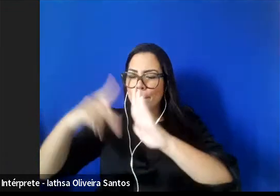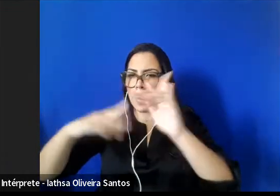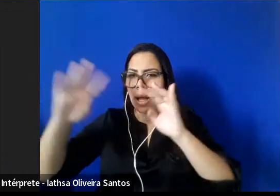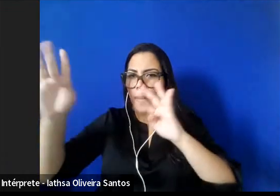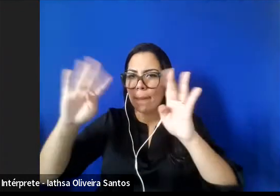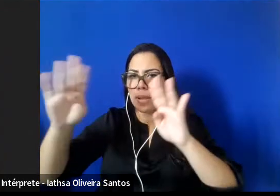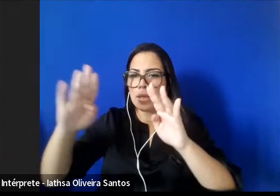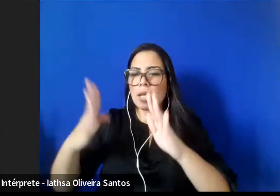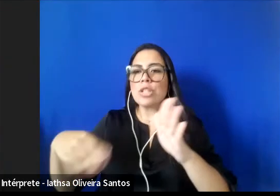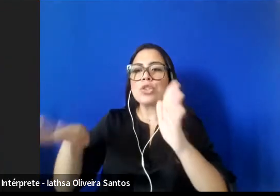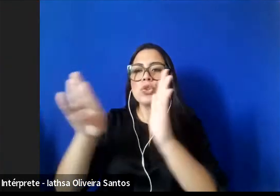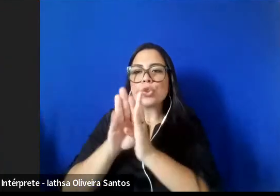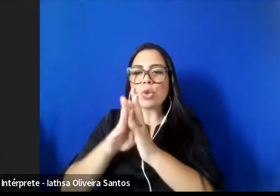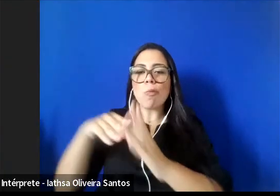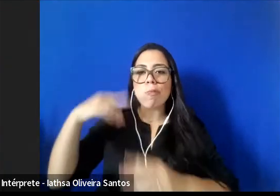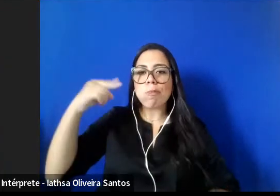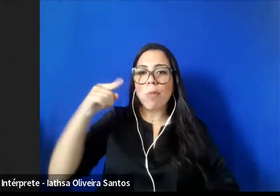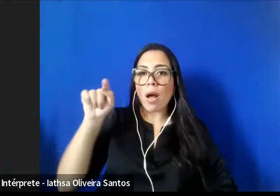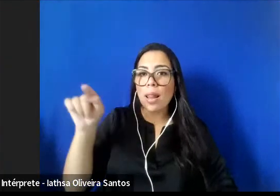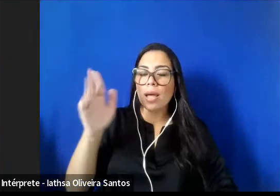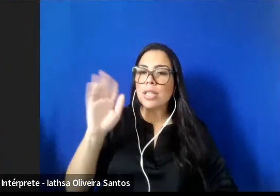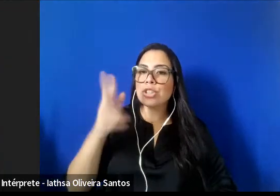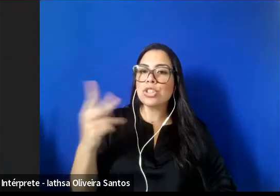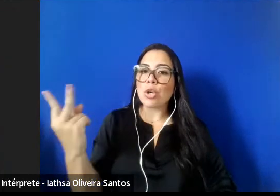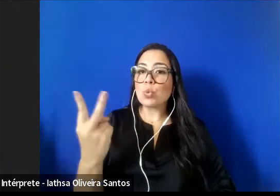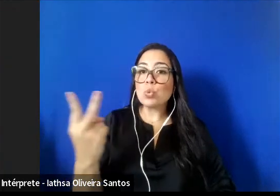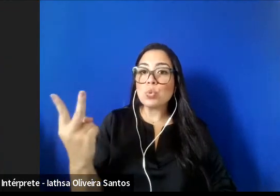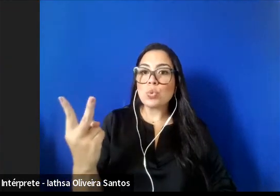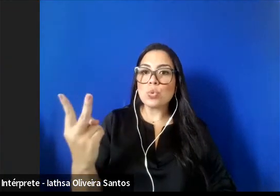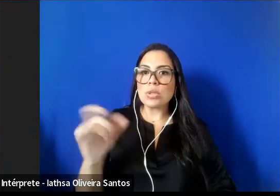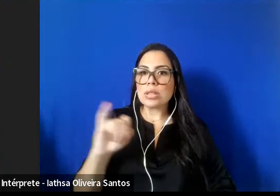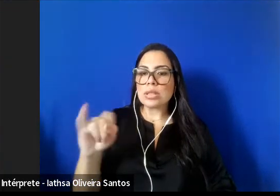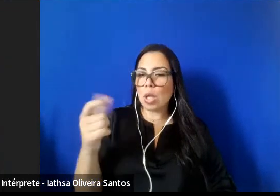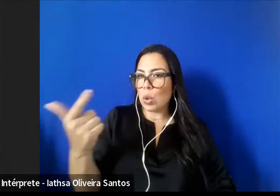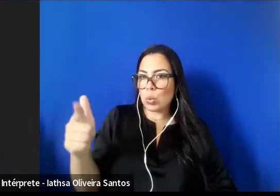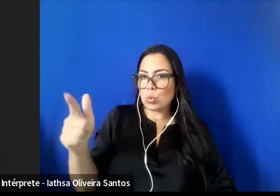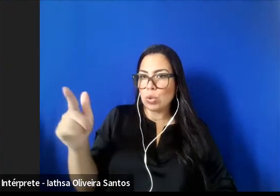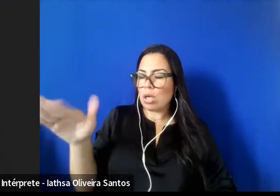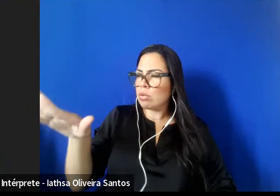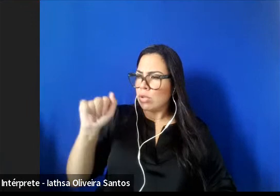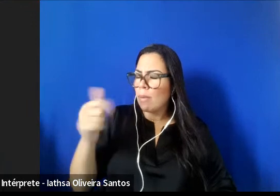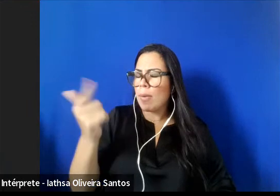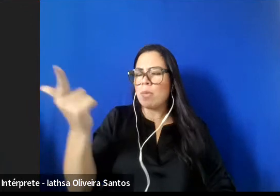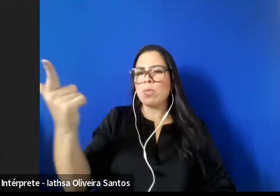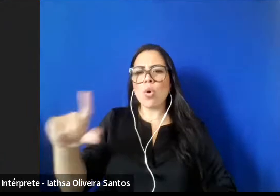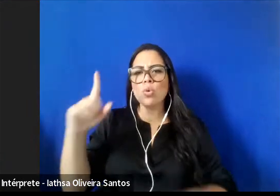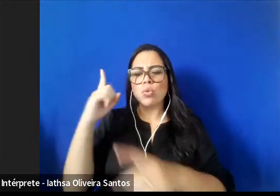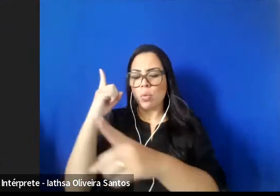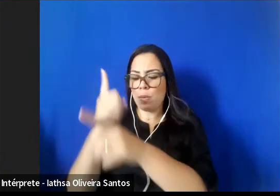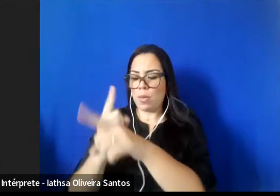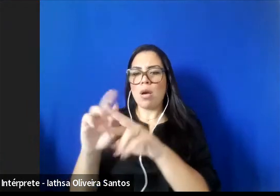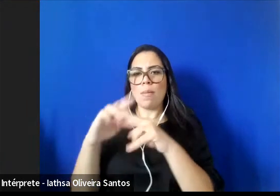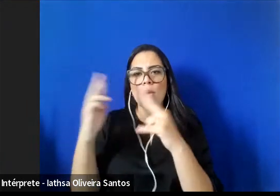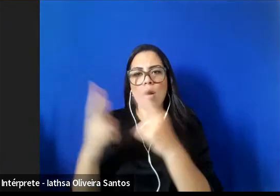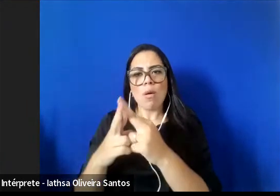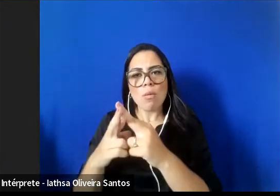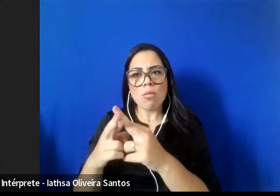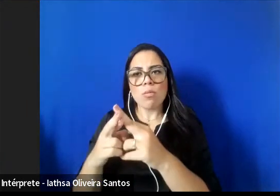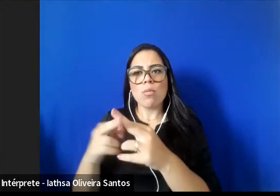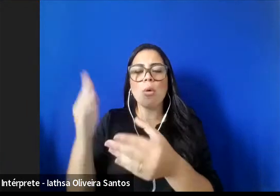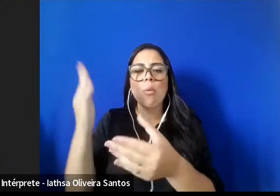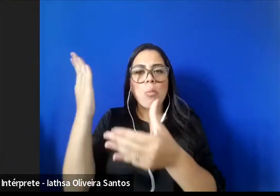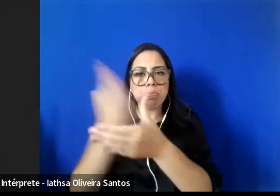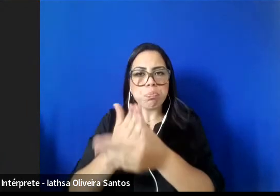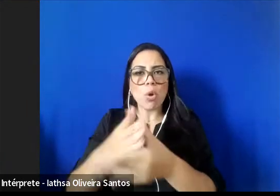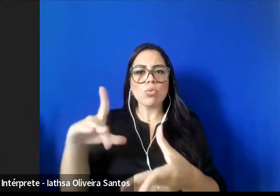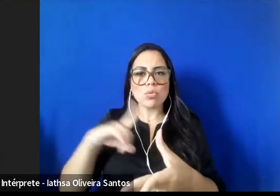lá, já vem os dois. Quando não vem, a gente chama o outro, marca uma reunião. Olha, temos um processo. E